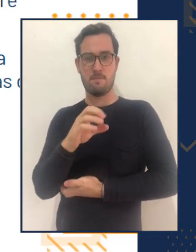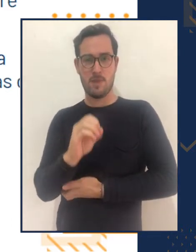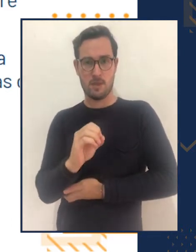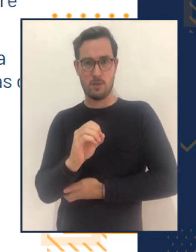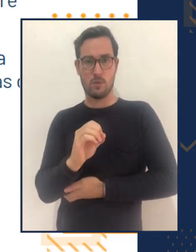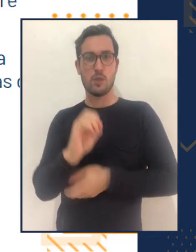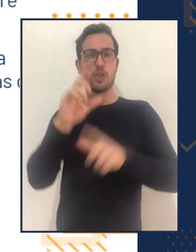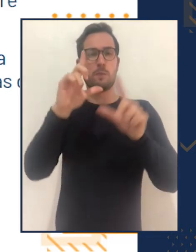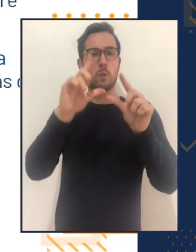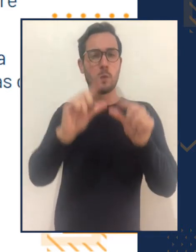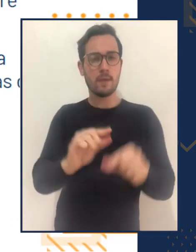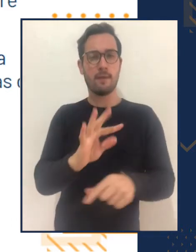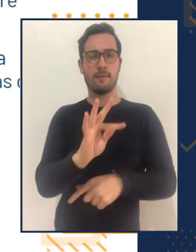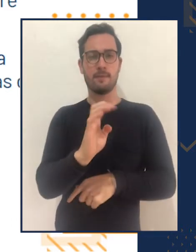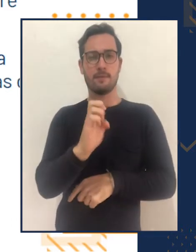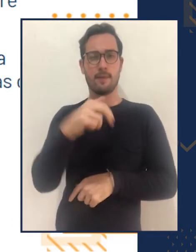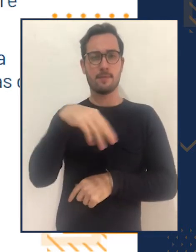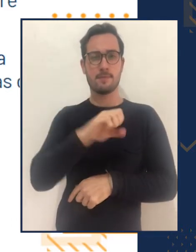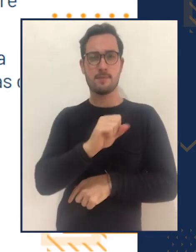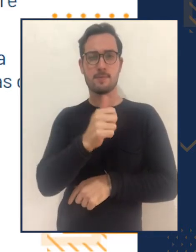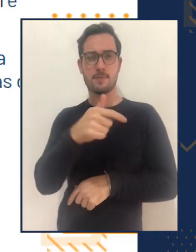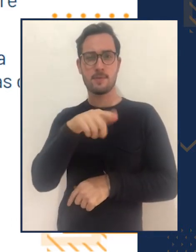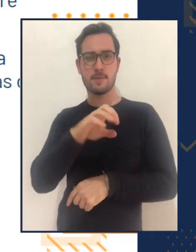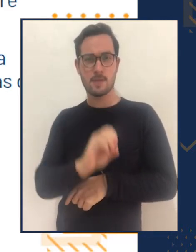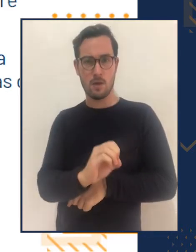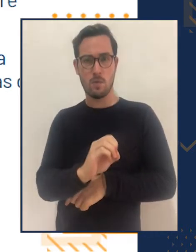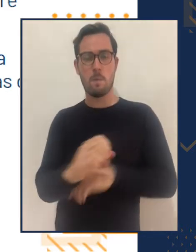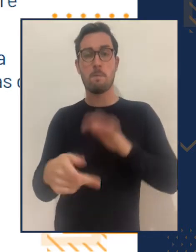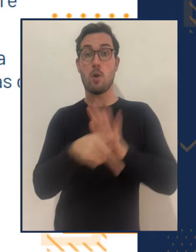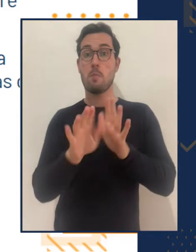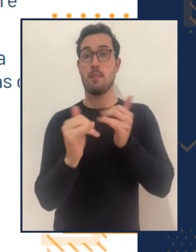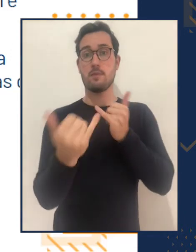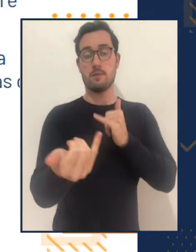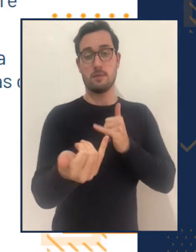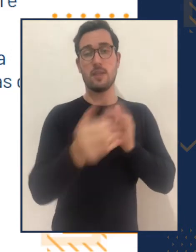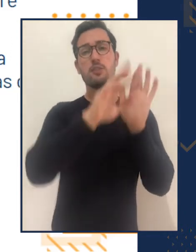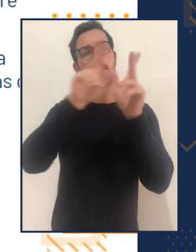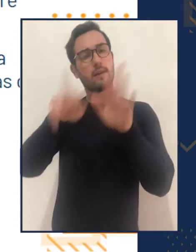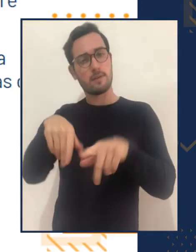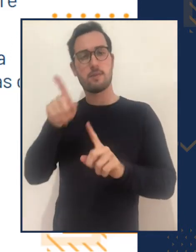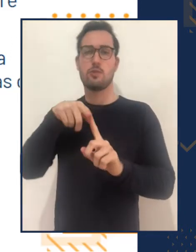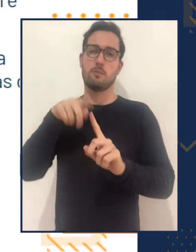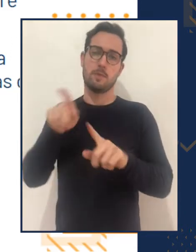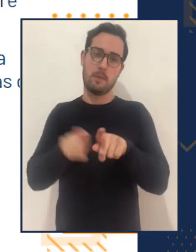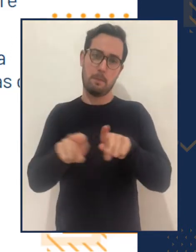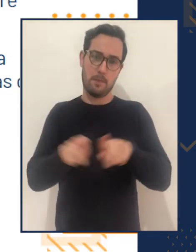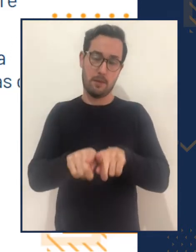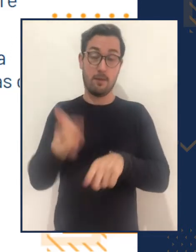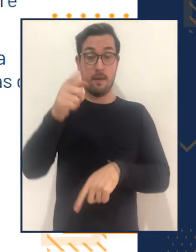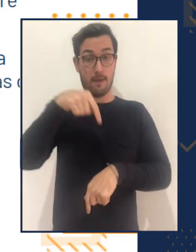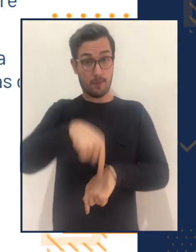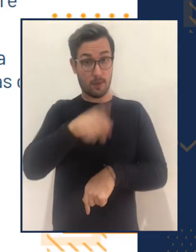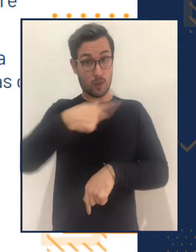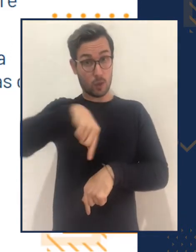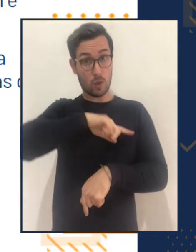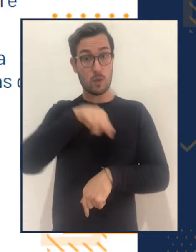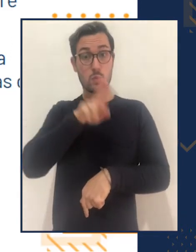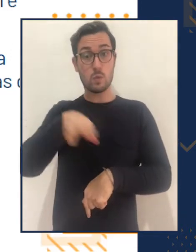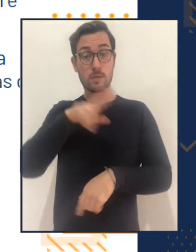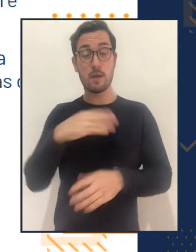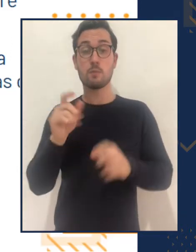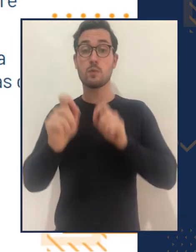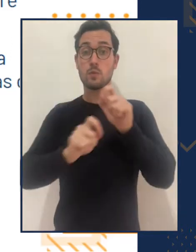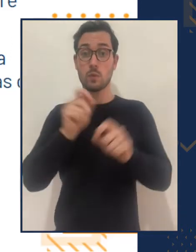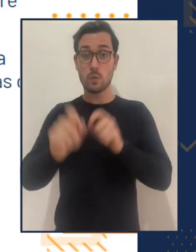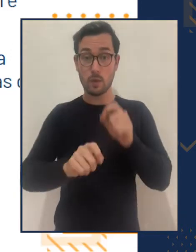né, diminuir a variação de tensão, né, vindo da rede elétrica, entre outras questões. Então, aqui a gente utiliza